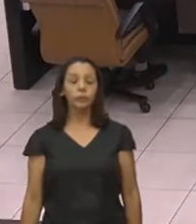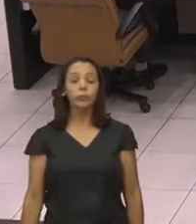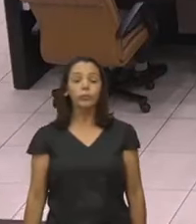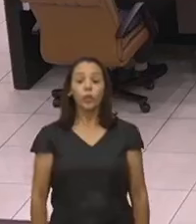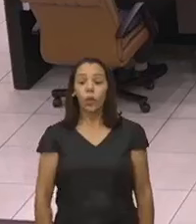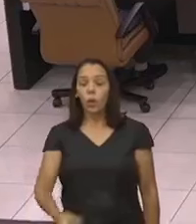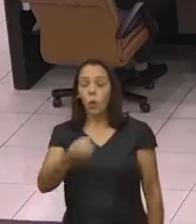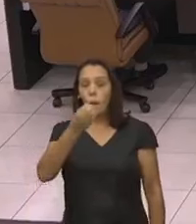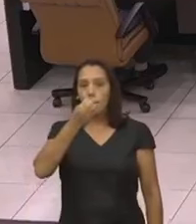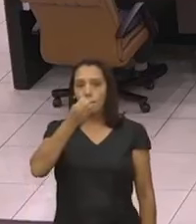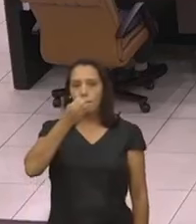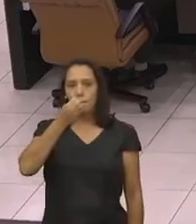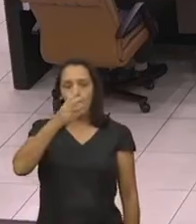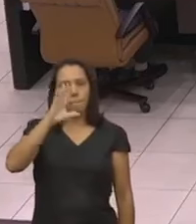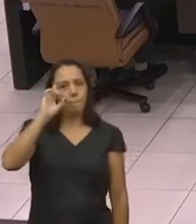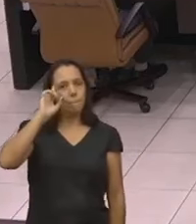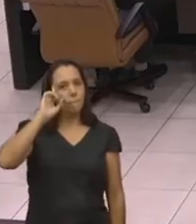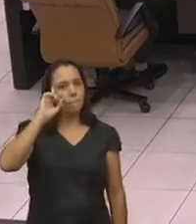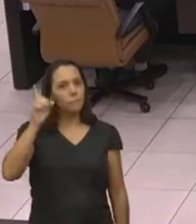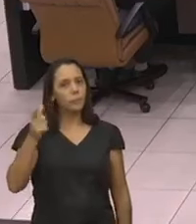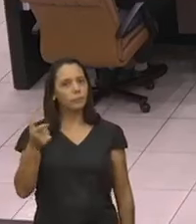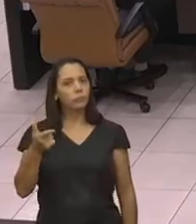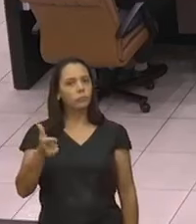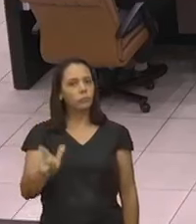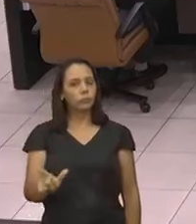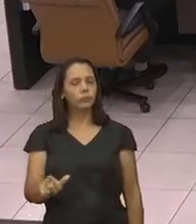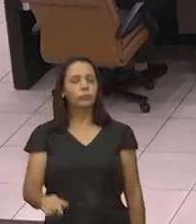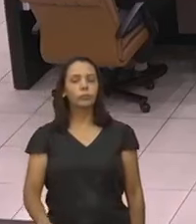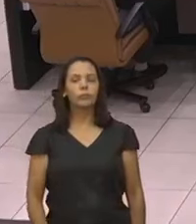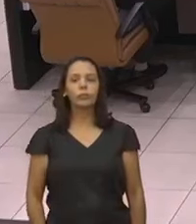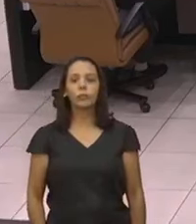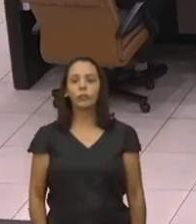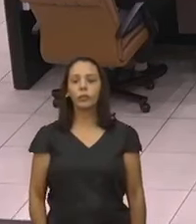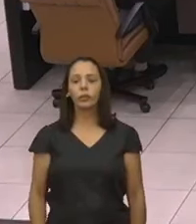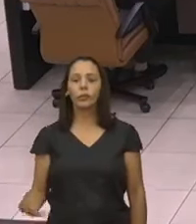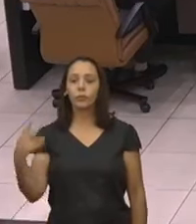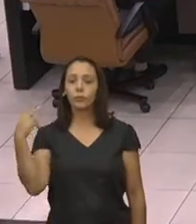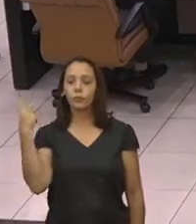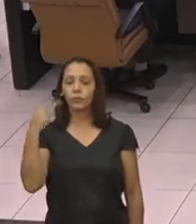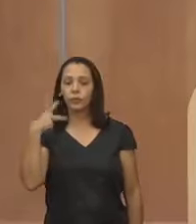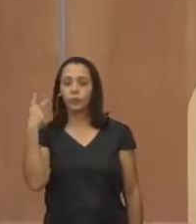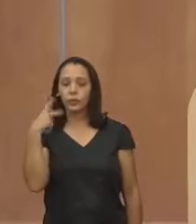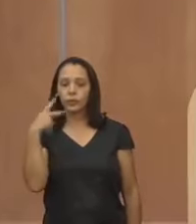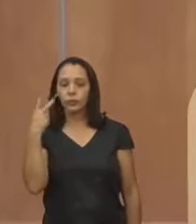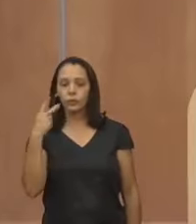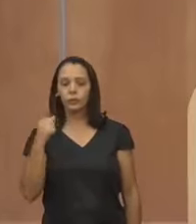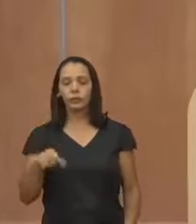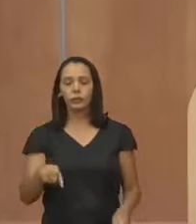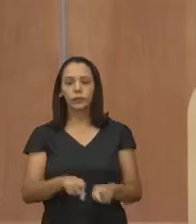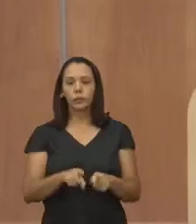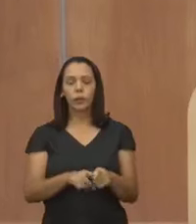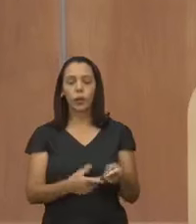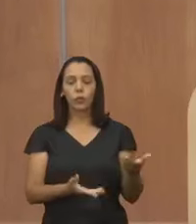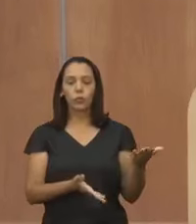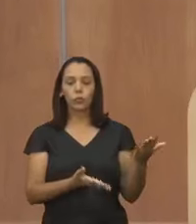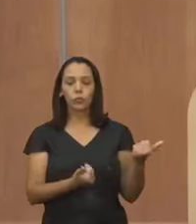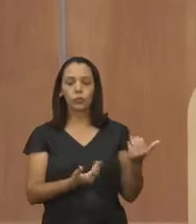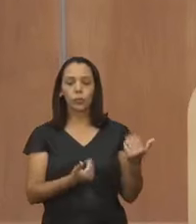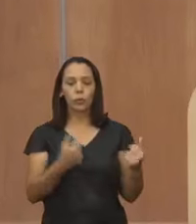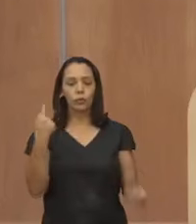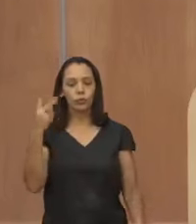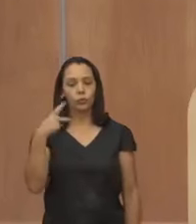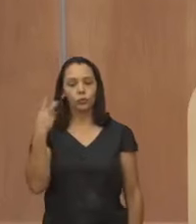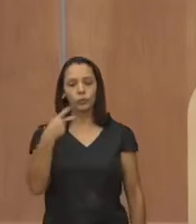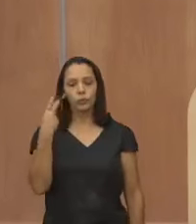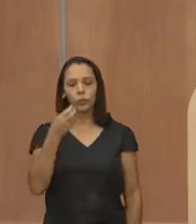Muito bom dia a todos mais uma vez, aos vereadores, também nossos vereadores jovens,